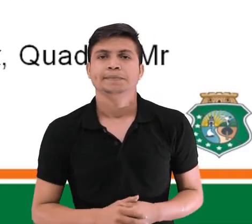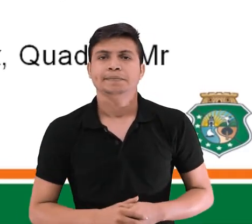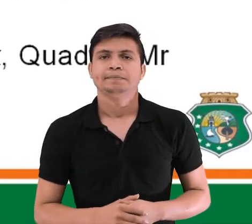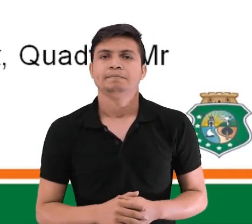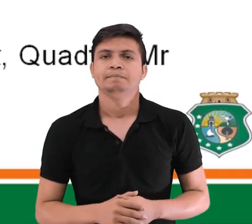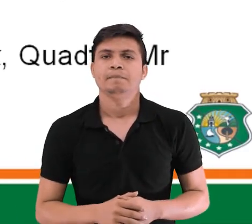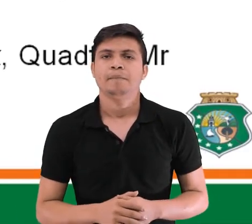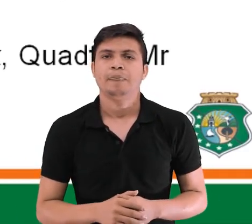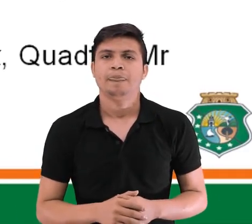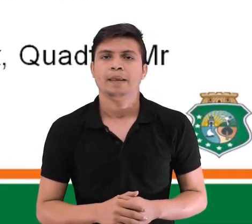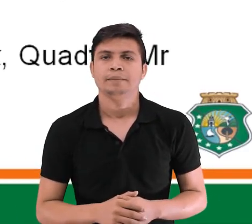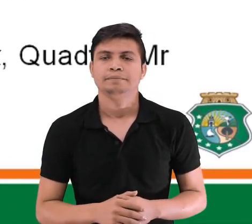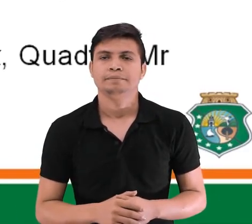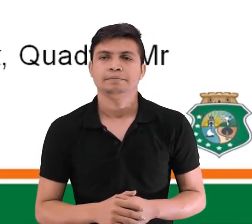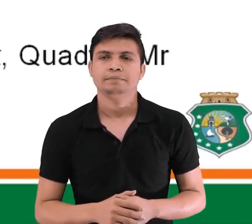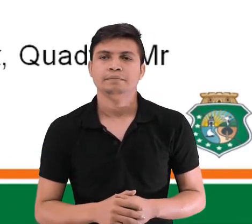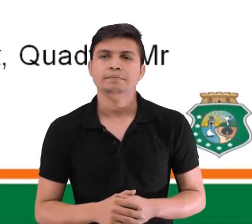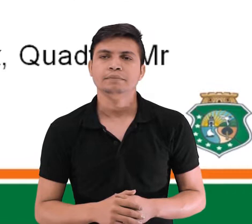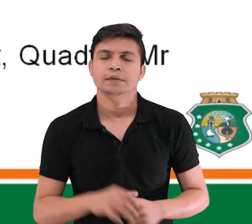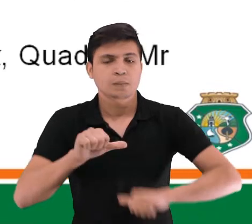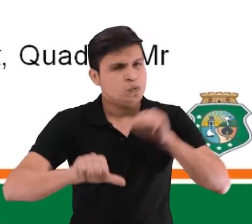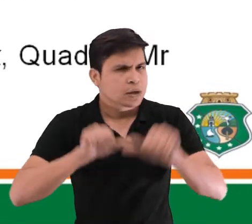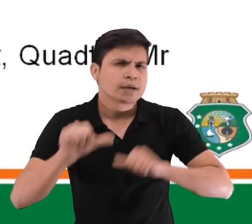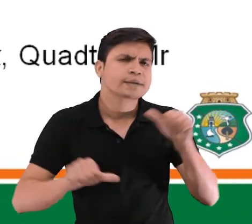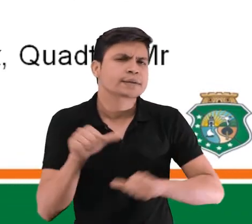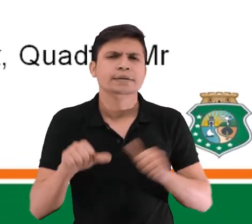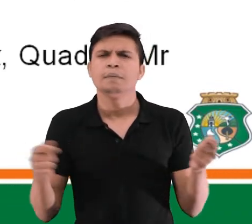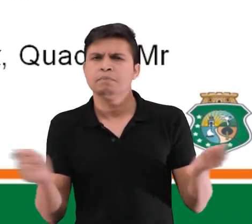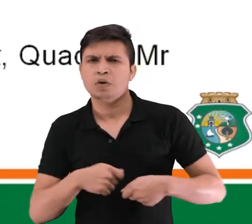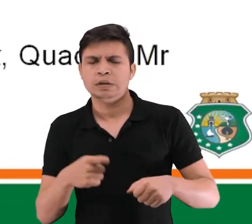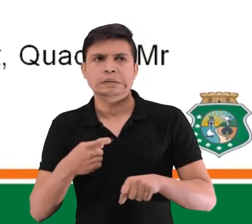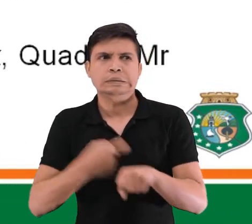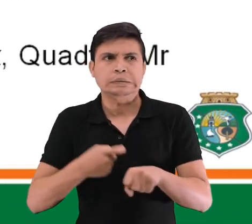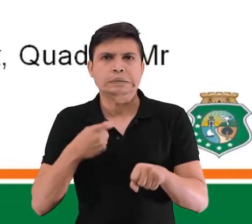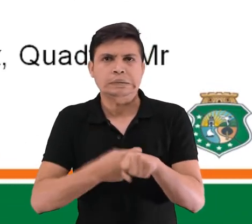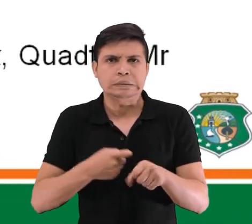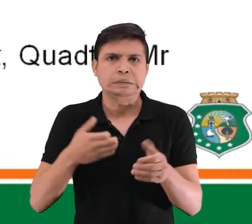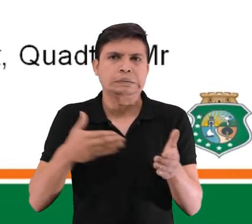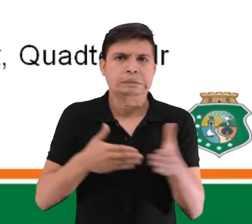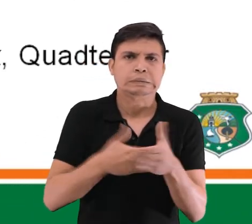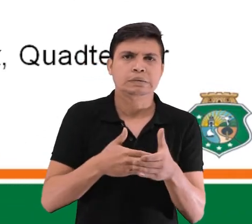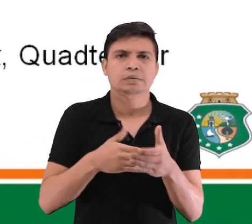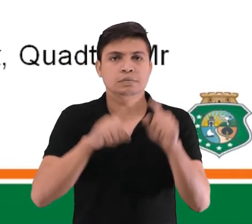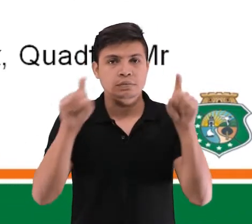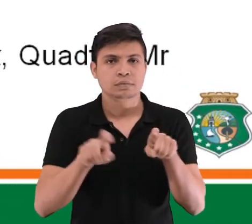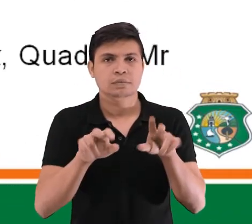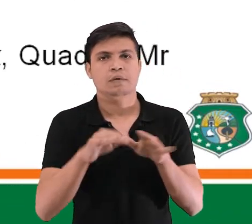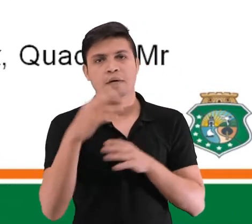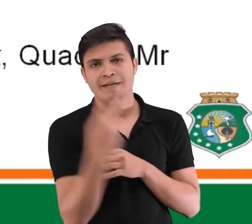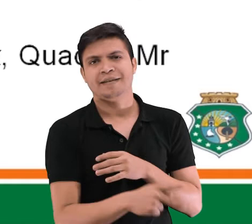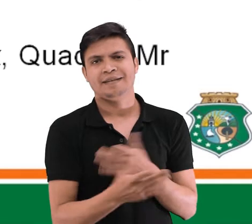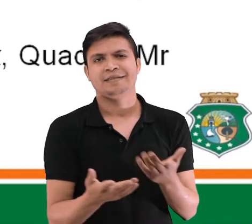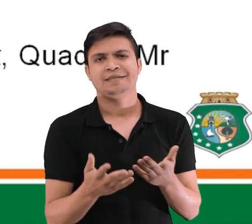Mudanças nessas configurações podem ocasionar travamento da máquina, intermitência na